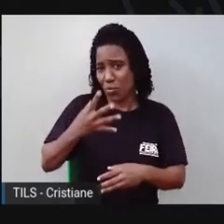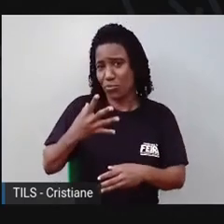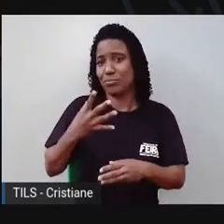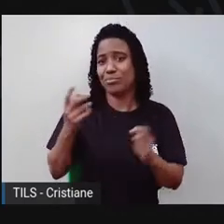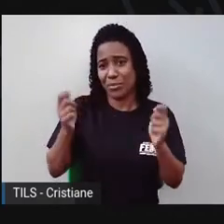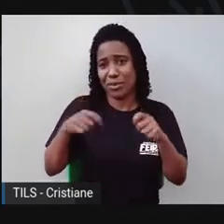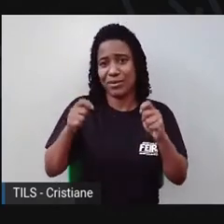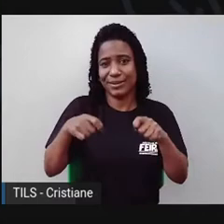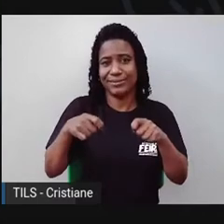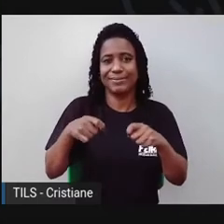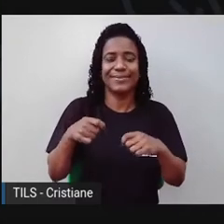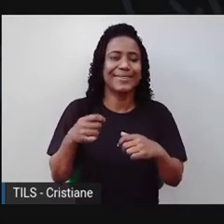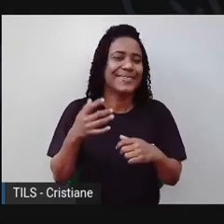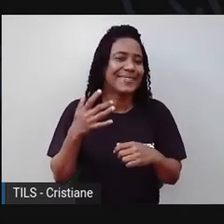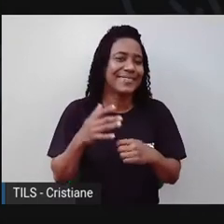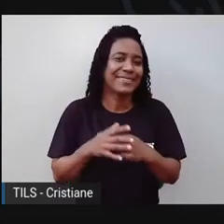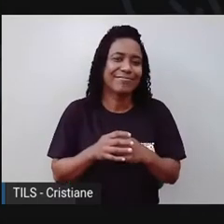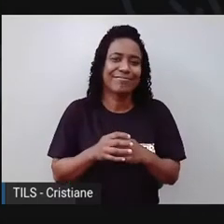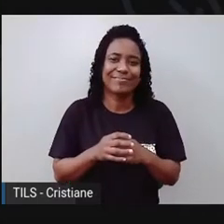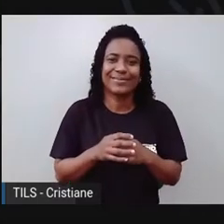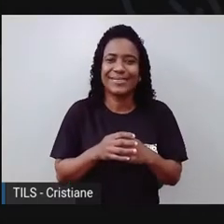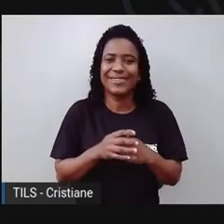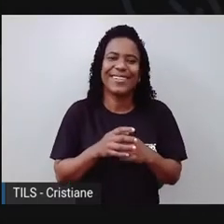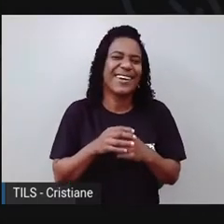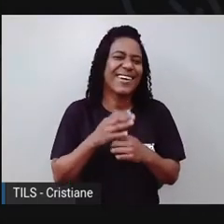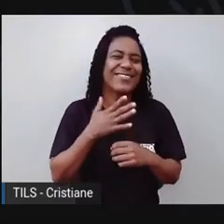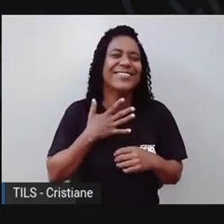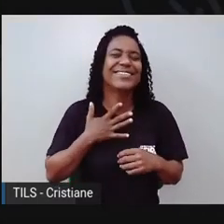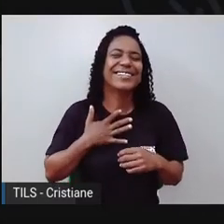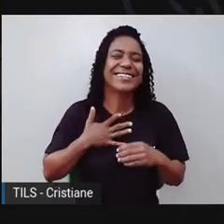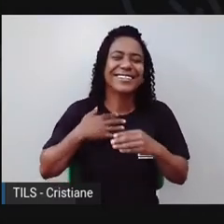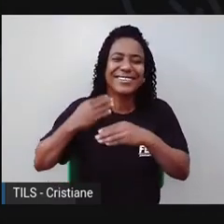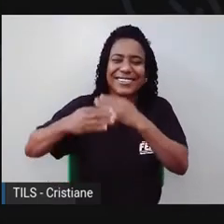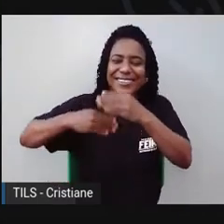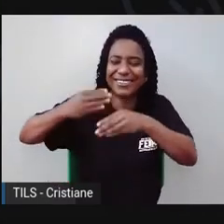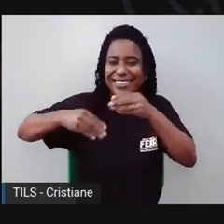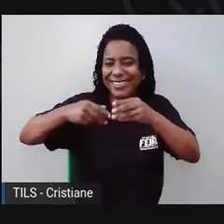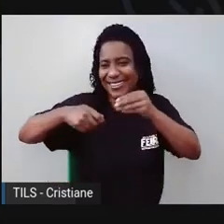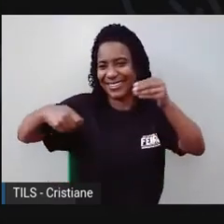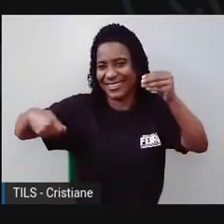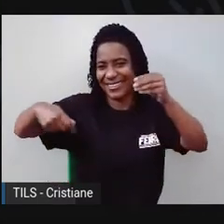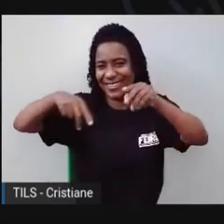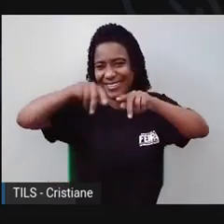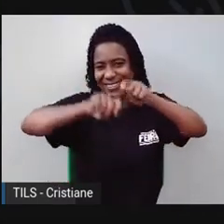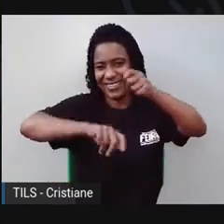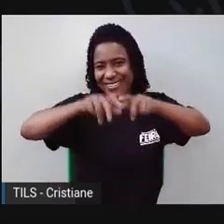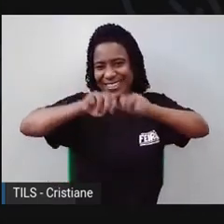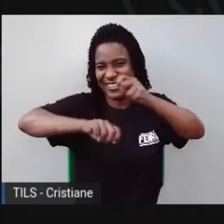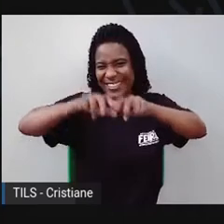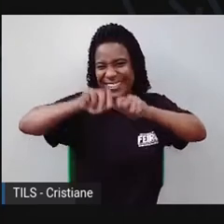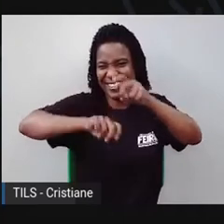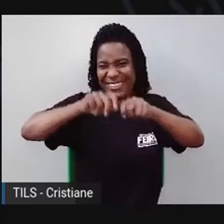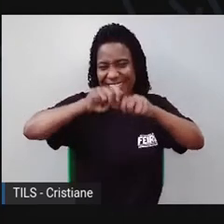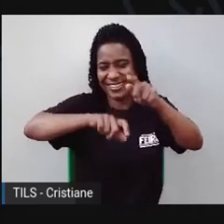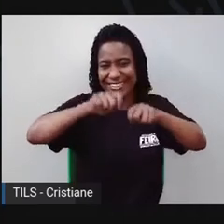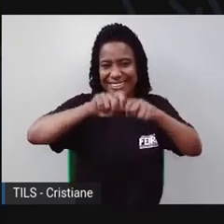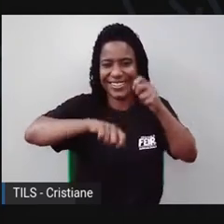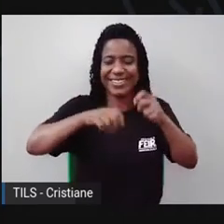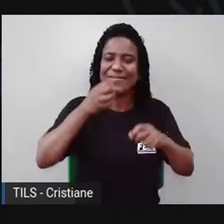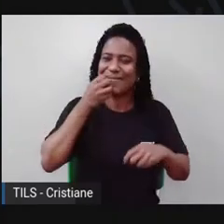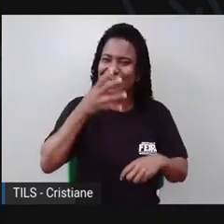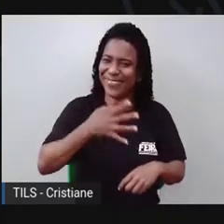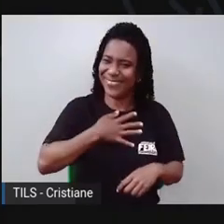a coisa mais gostosa, né? Quem nunca teve vontade de desenrolar um papel higiênico assim, rasgar tudinho? Não